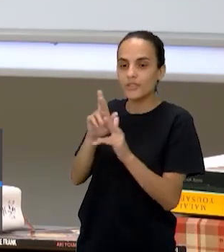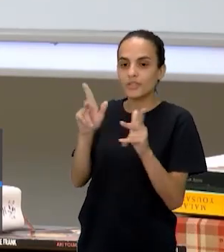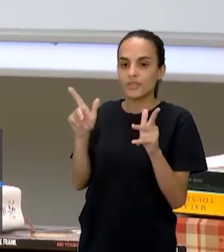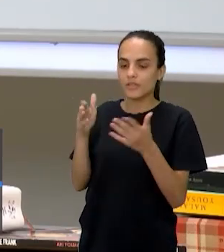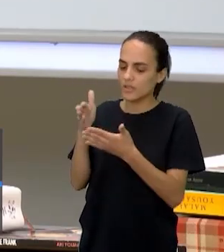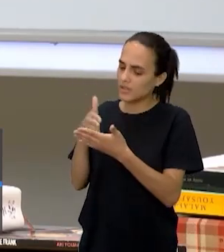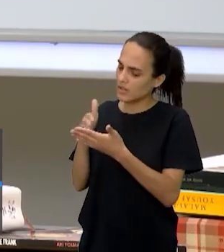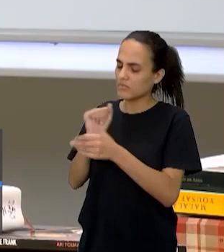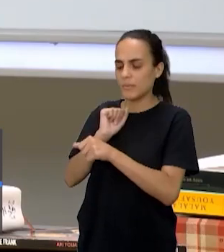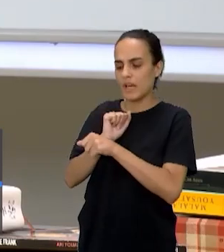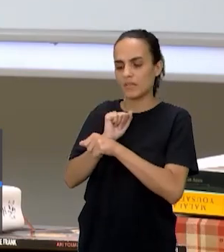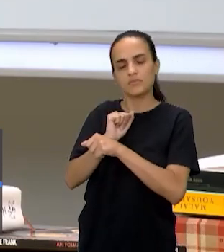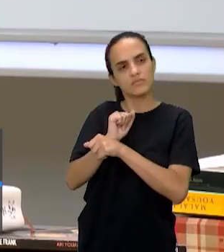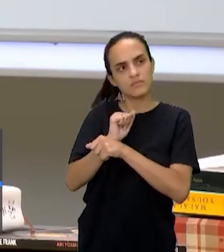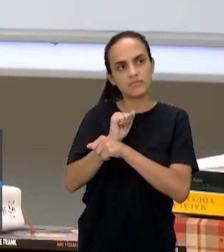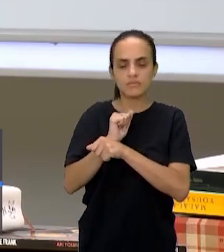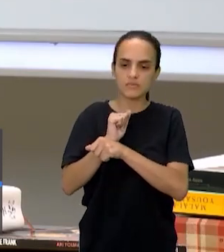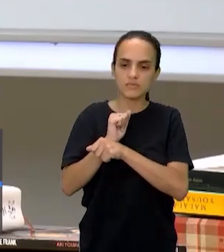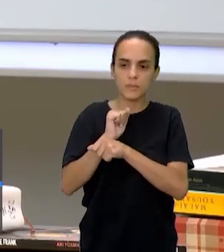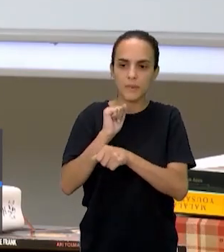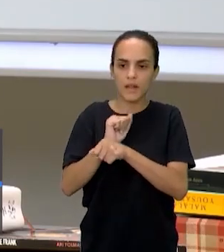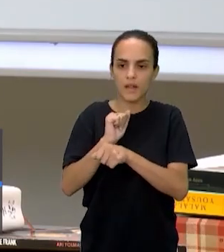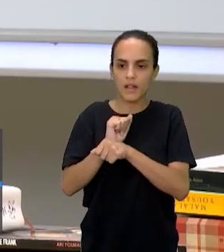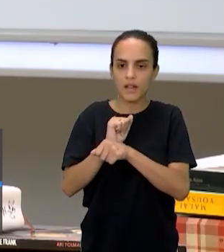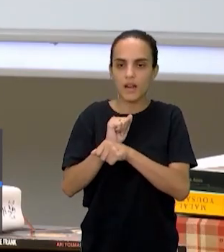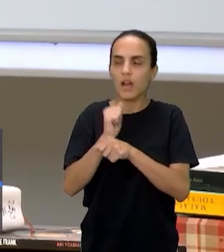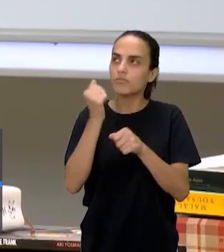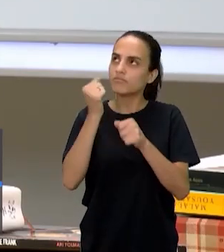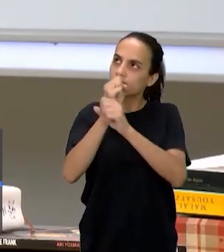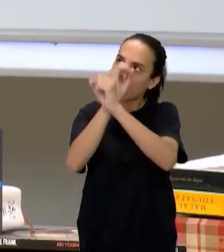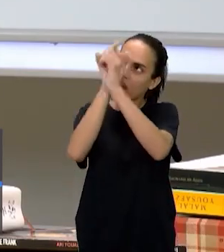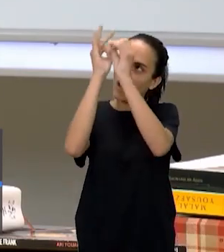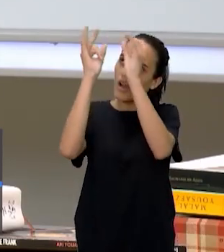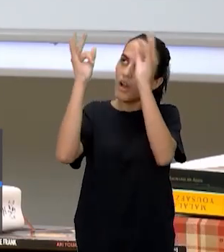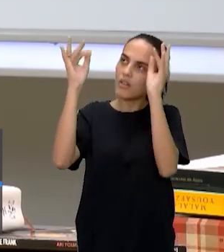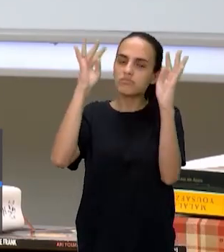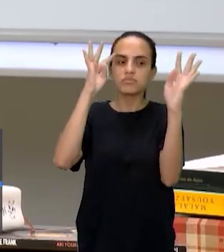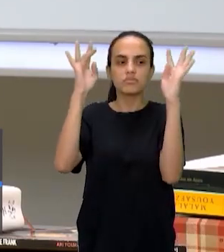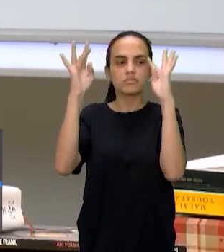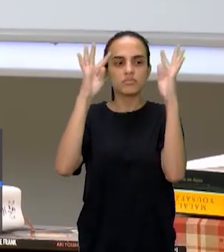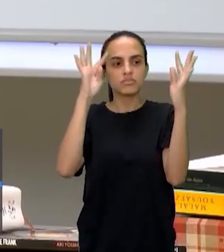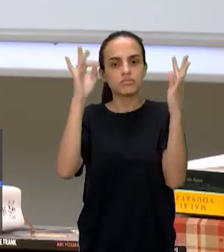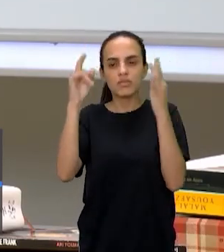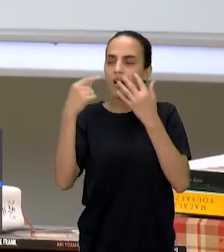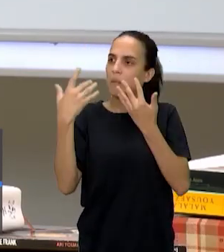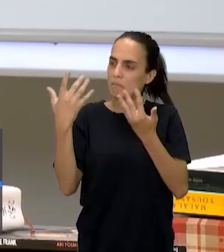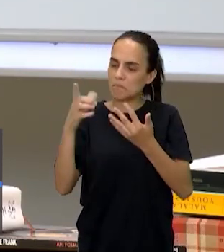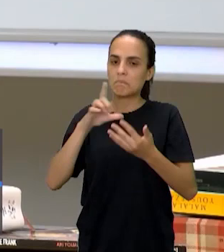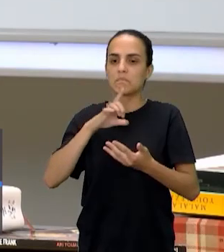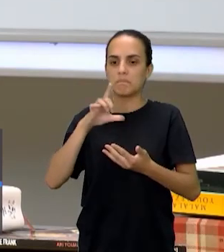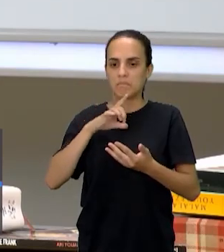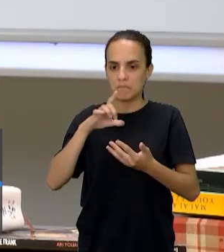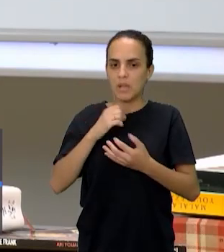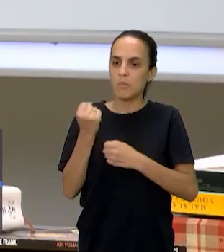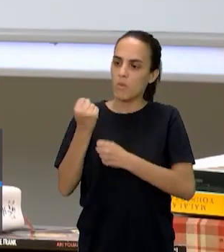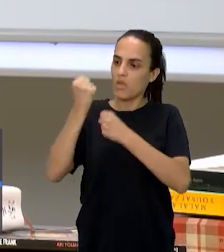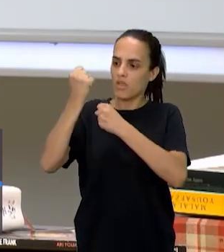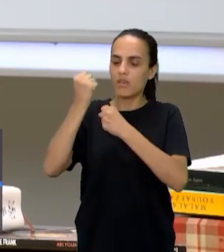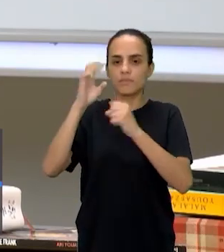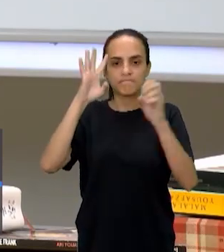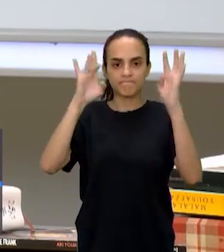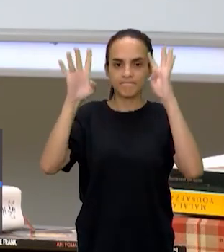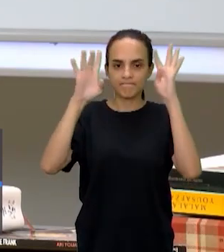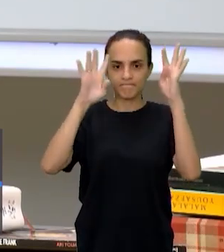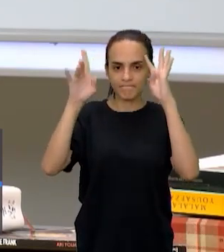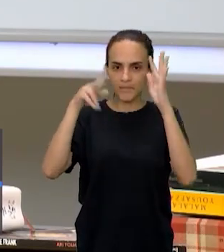você... Para um pouco de ler, começa a imaginar, reflete. Olha o poder disso, gente, o poder de reflexão